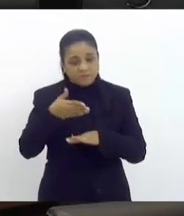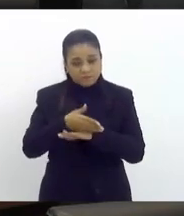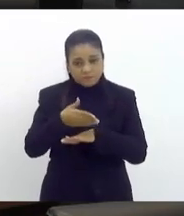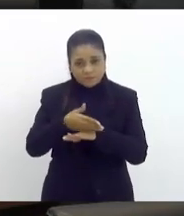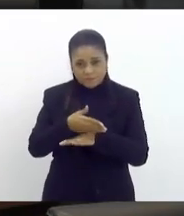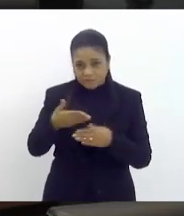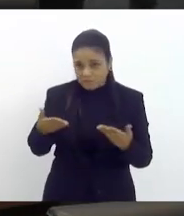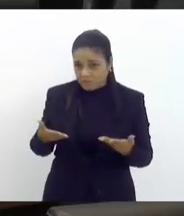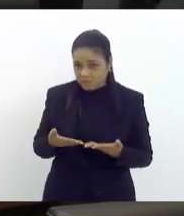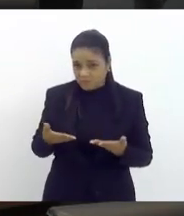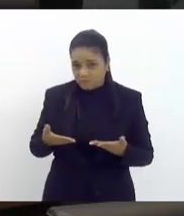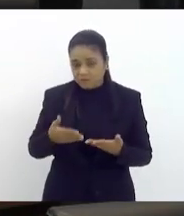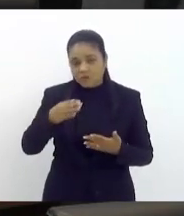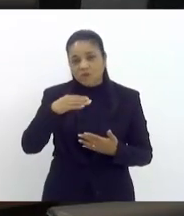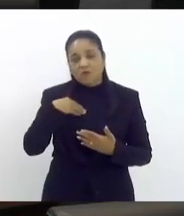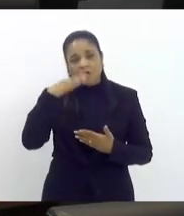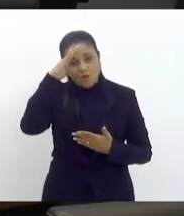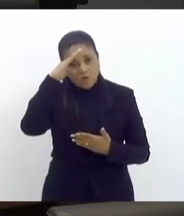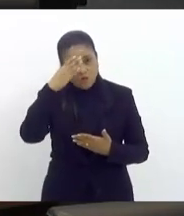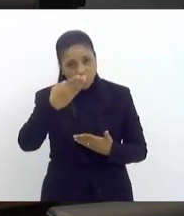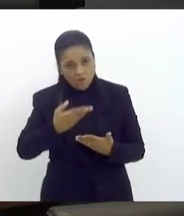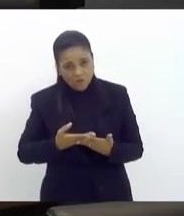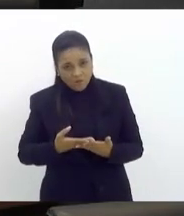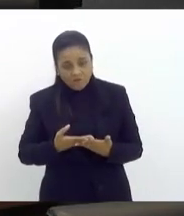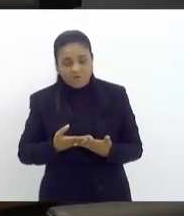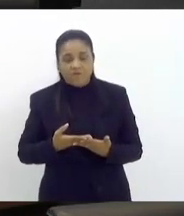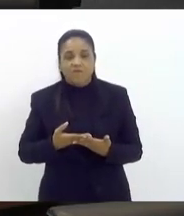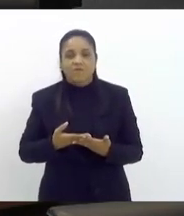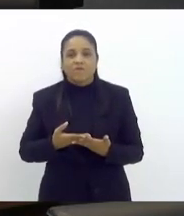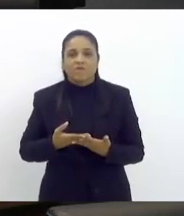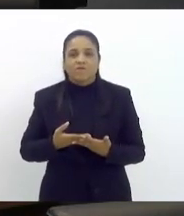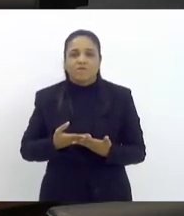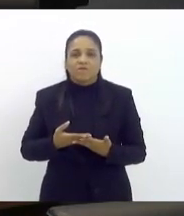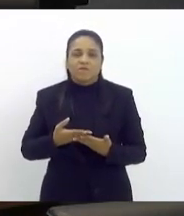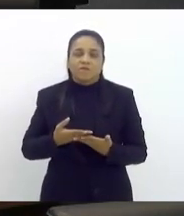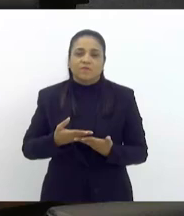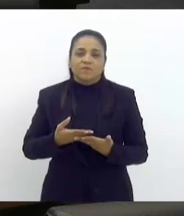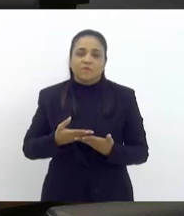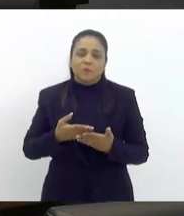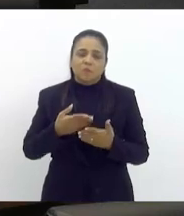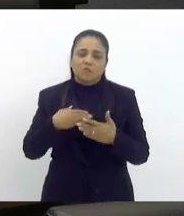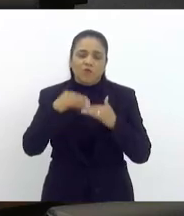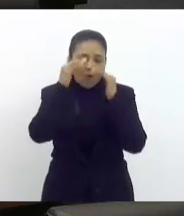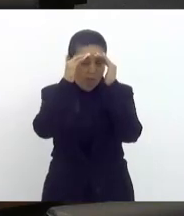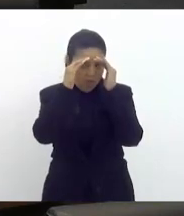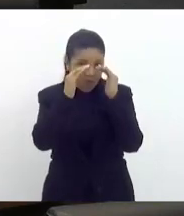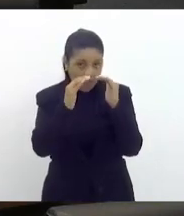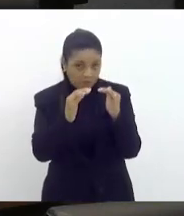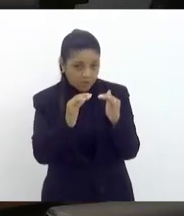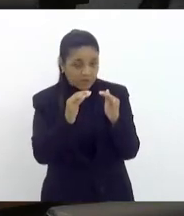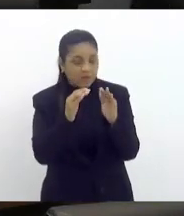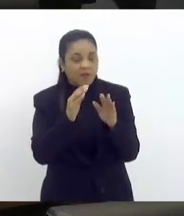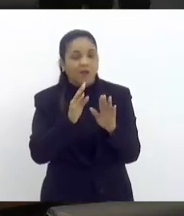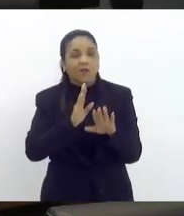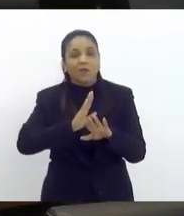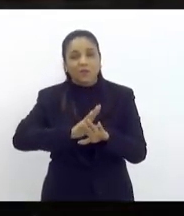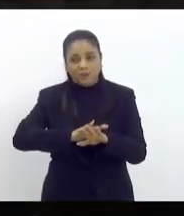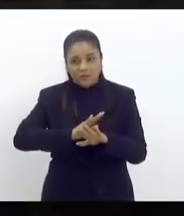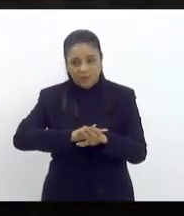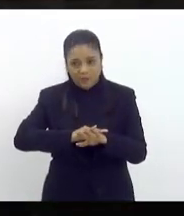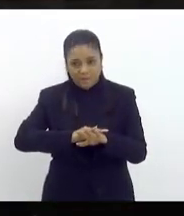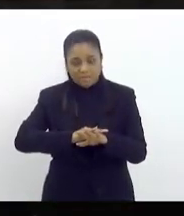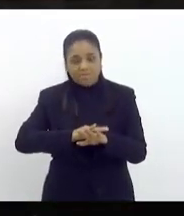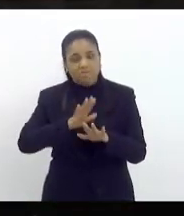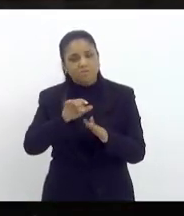confesso que vou ser respeitoso ao tempo mas antes eu queria salientar